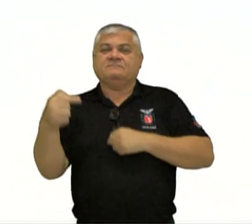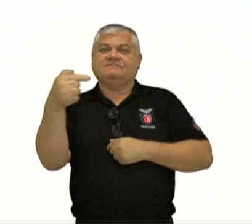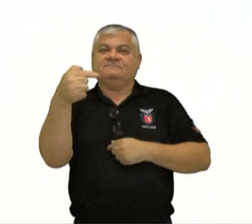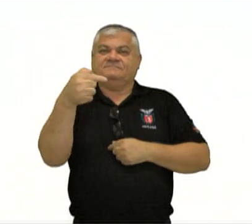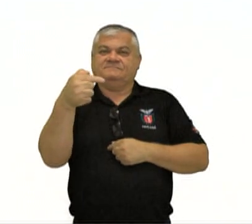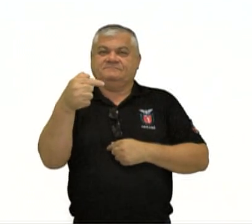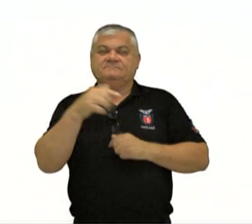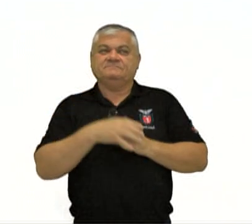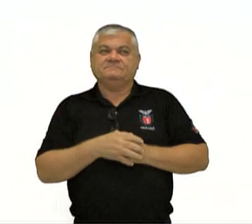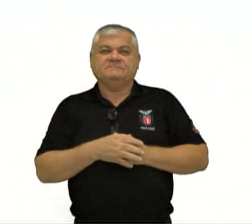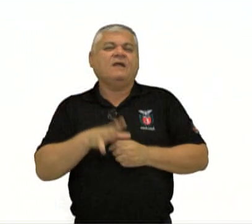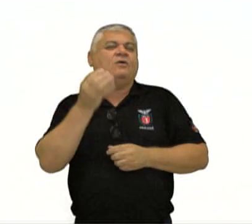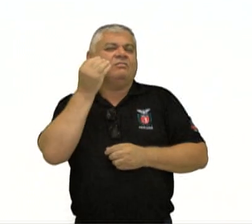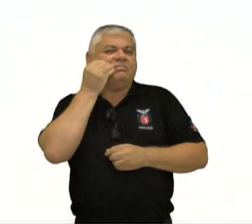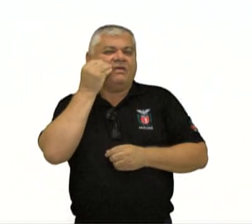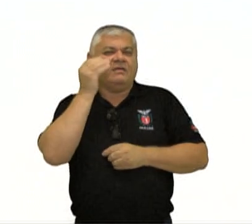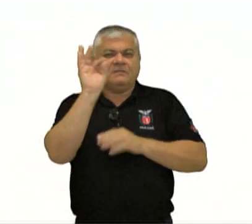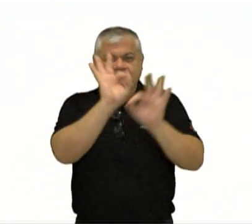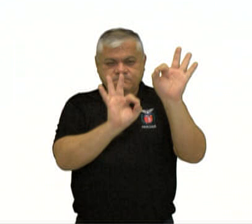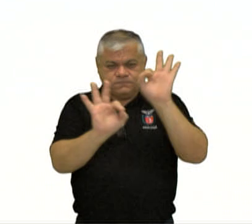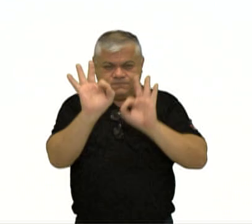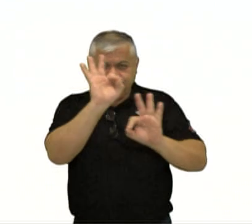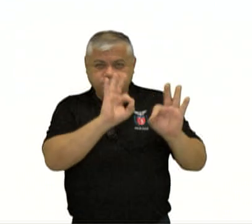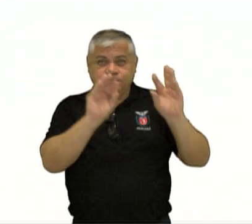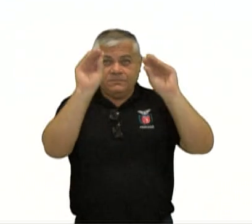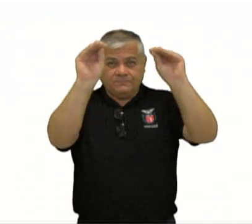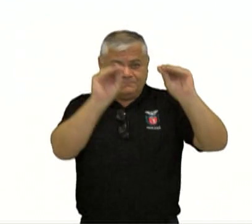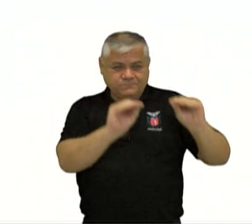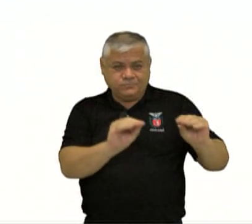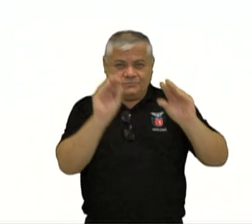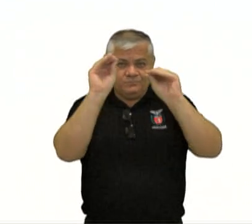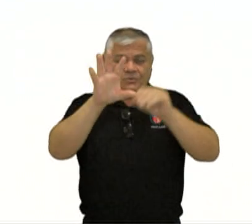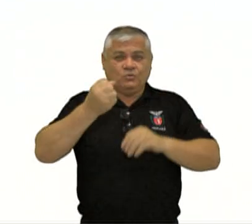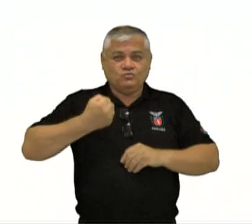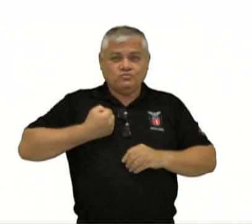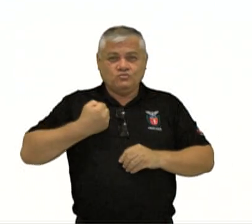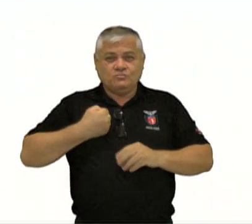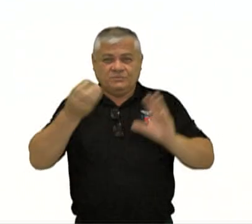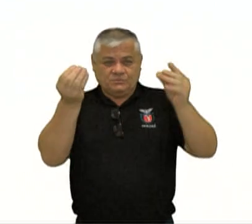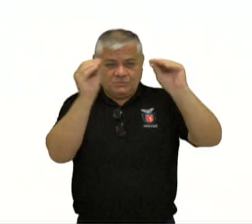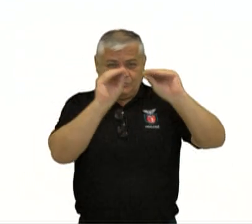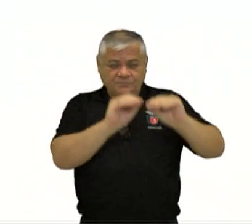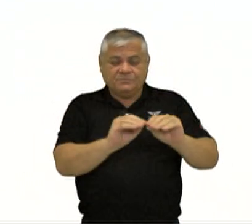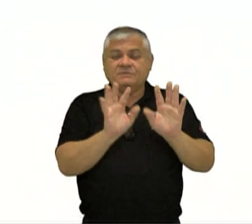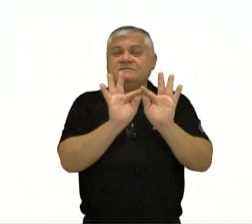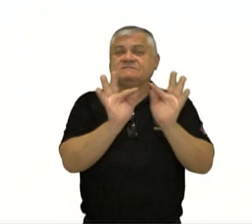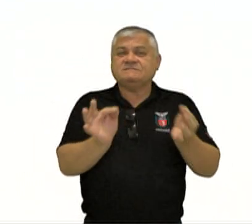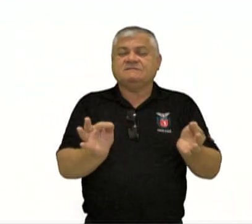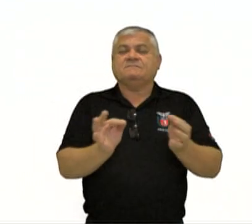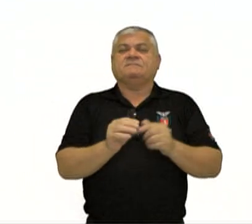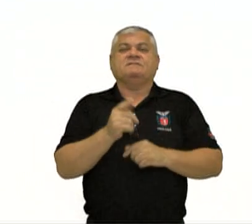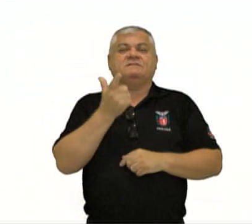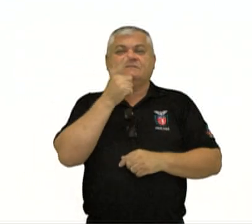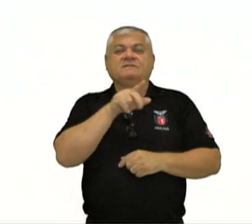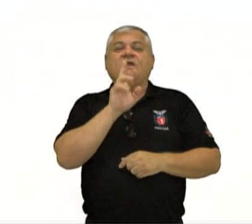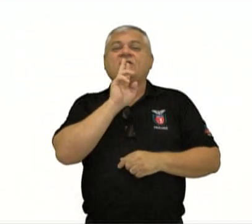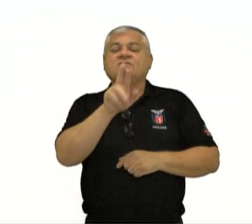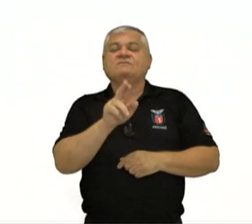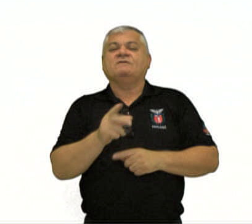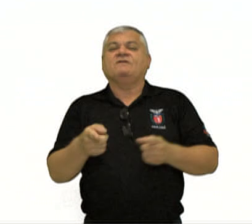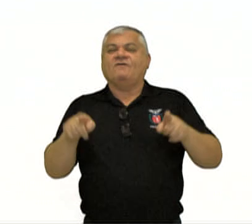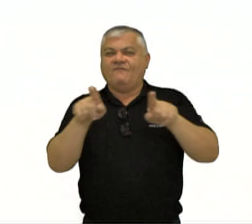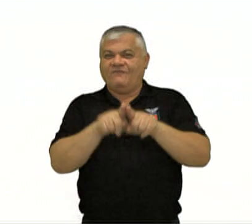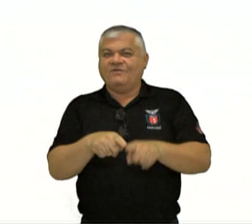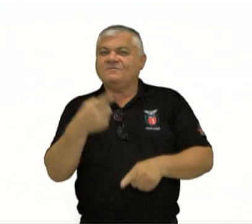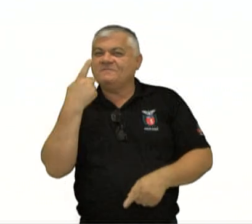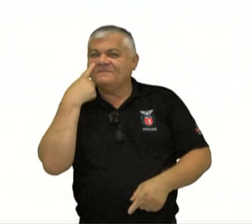negativo. Tenta organizar aqui essa expressão, escrever na notação simplificada e resolver. A gente já volta para ver